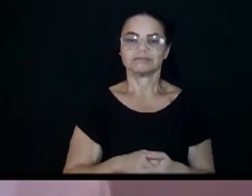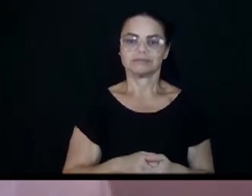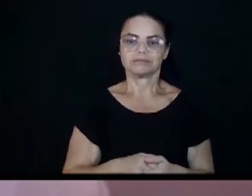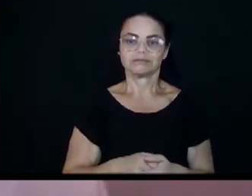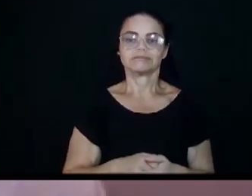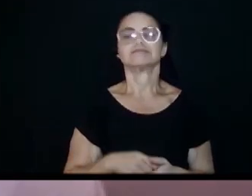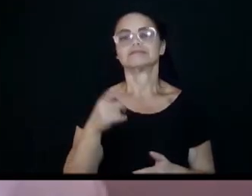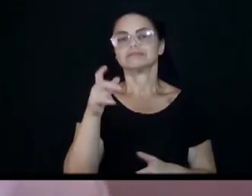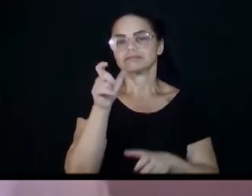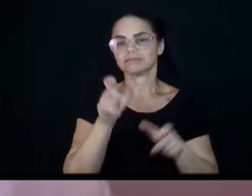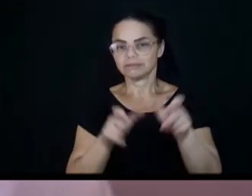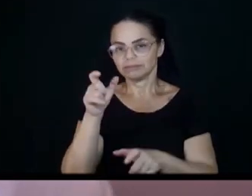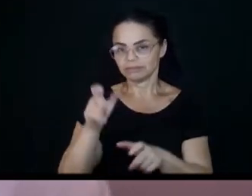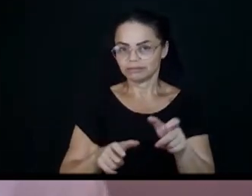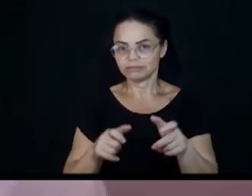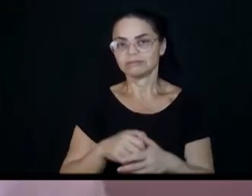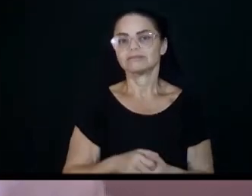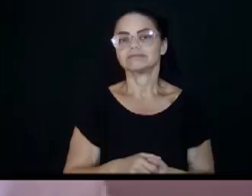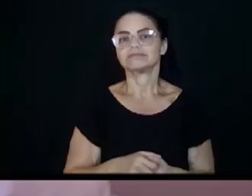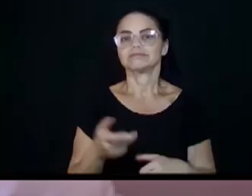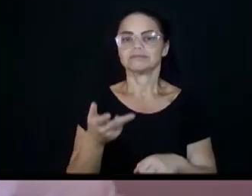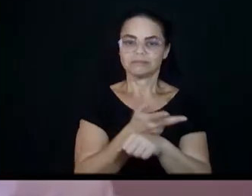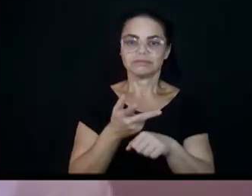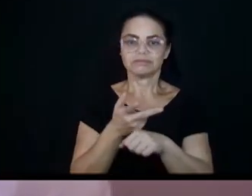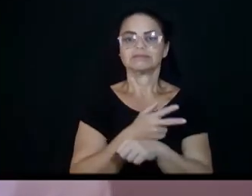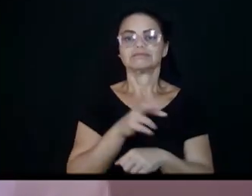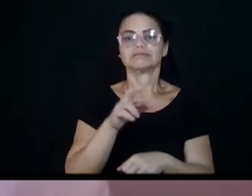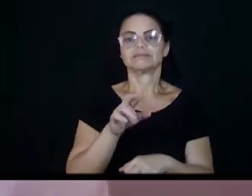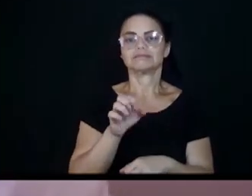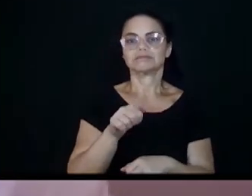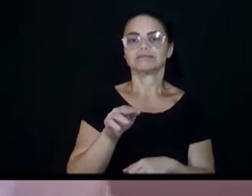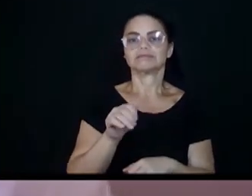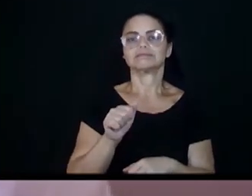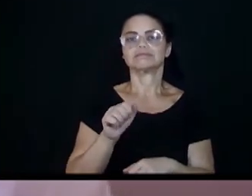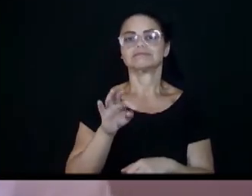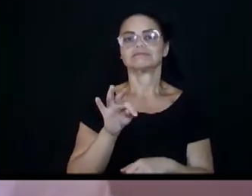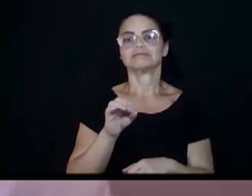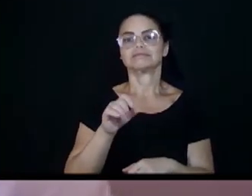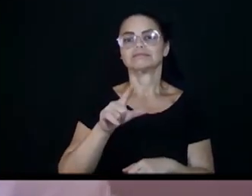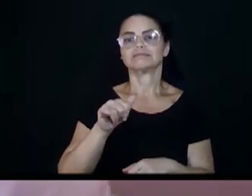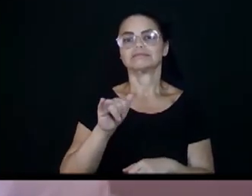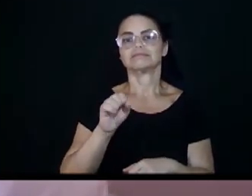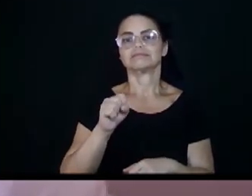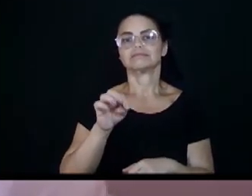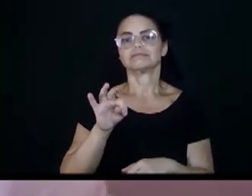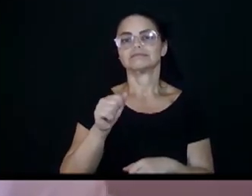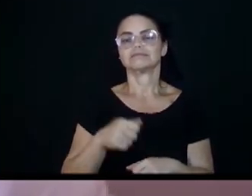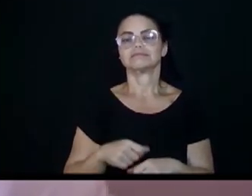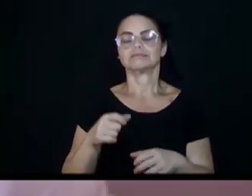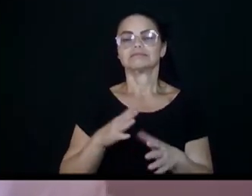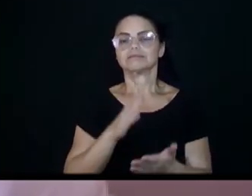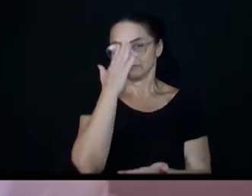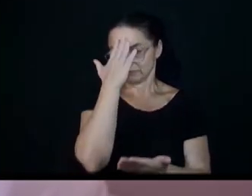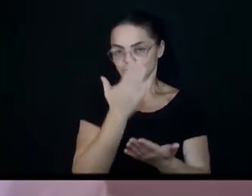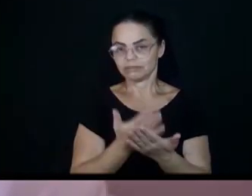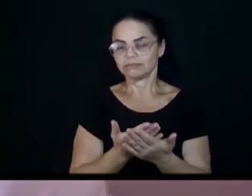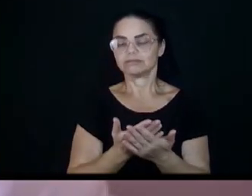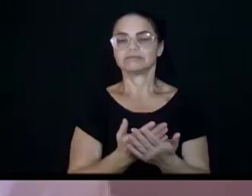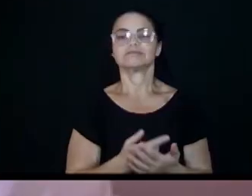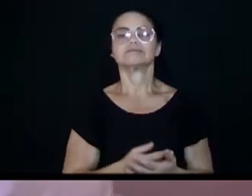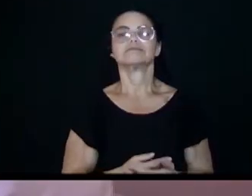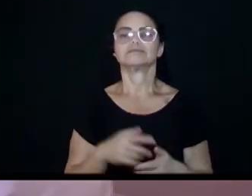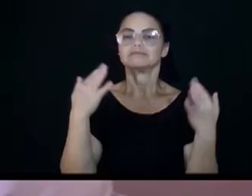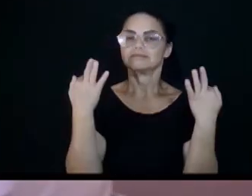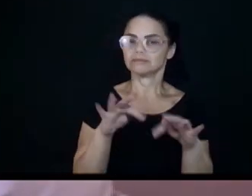pessoas procurem um reumatologista de confiança, que vá até eles, porque, como você bem colocou, a dor é um sinal de